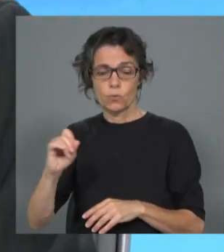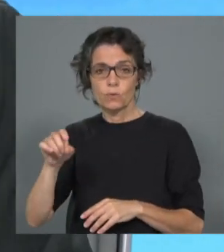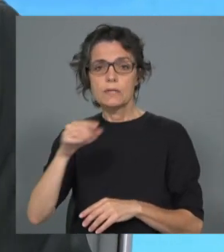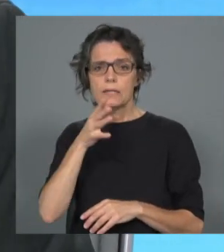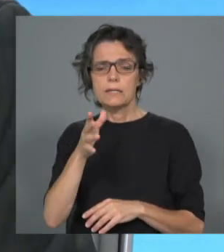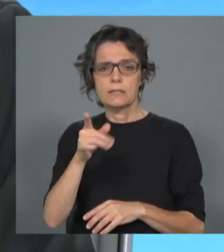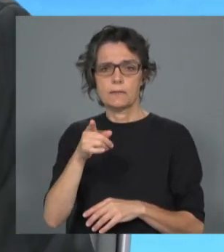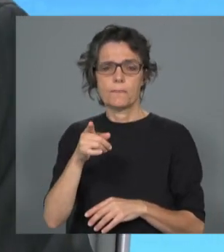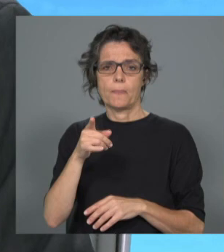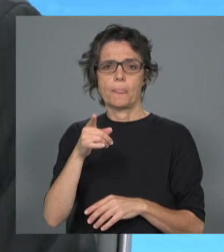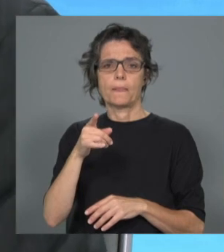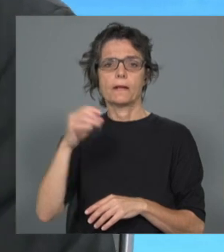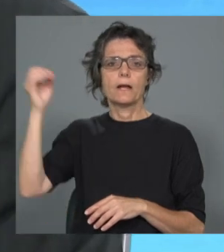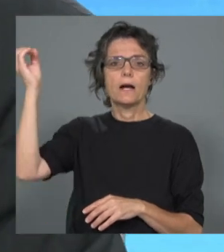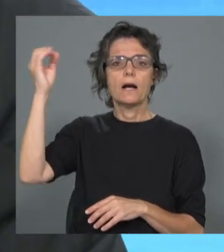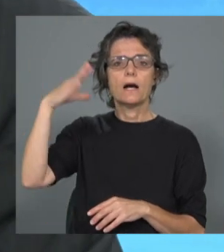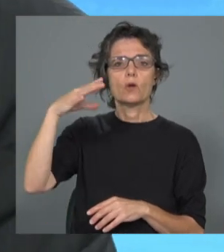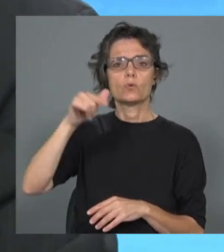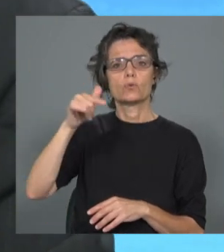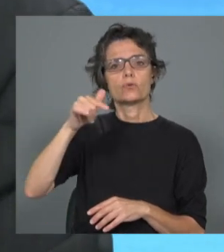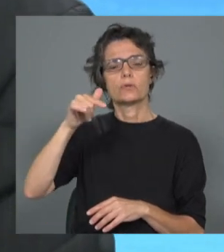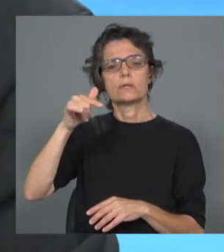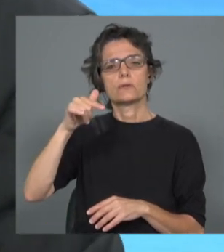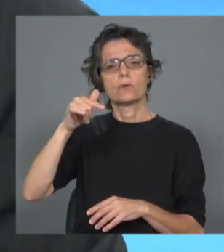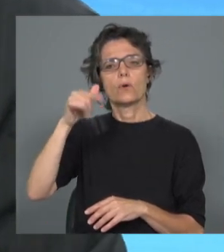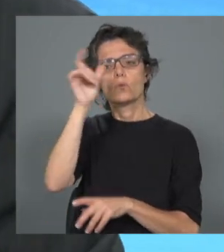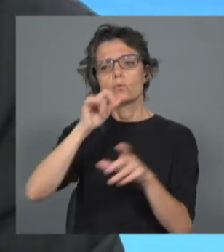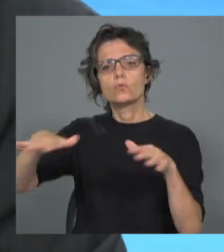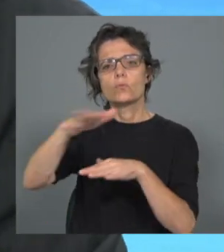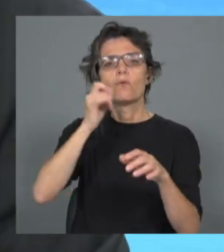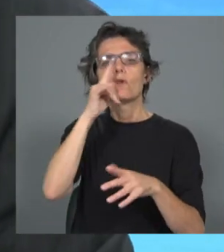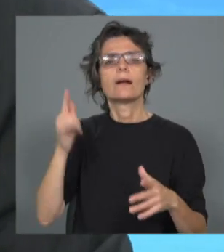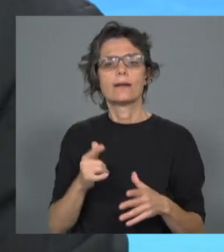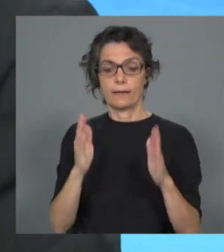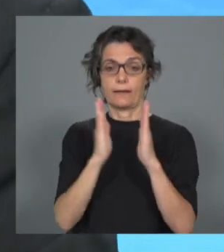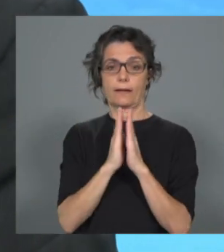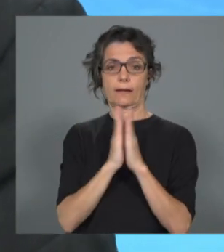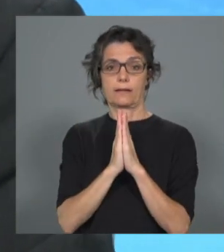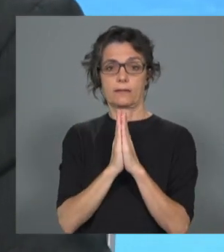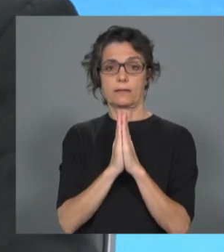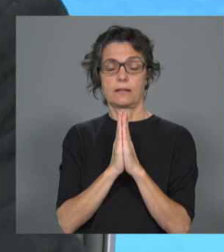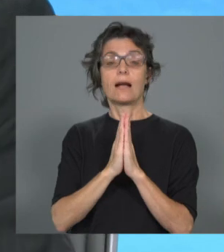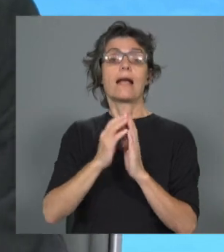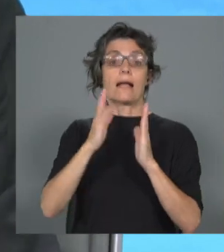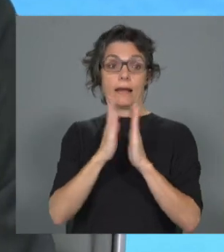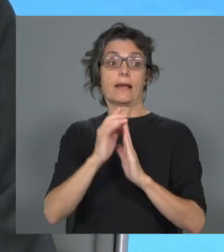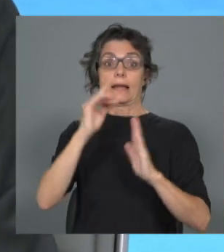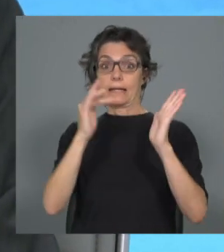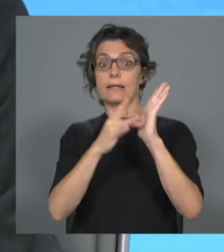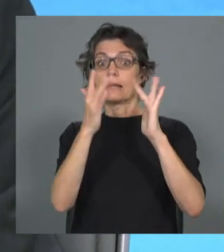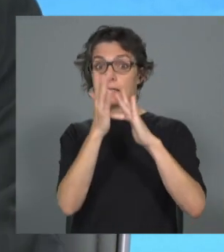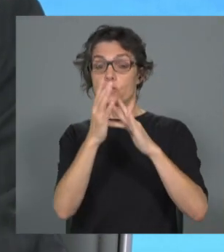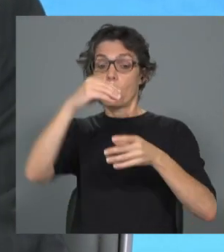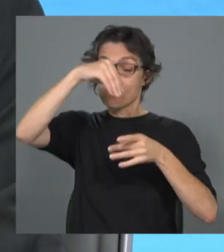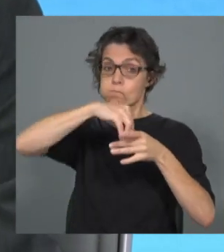Cristo, não é a Igreja, é Cristo. E depois diz que a Igreja é, em Cristo, sinal e instrumento